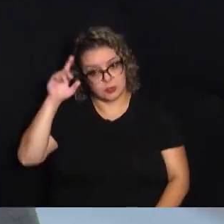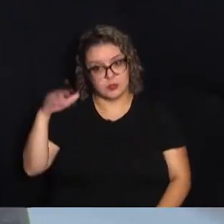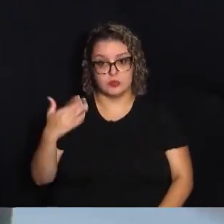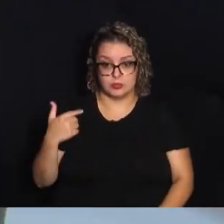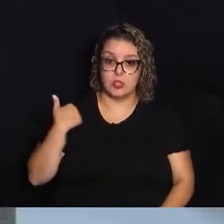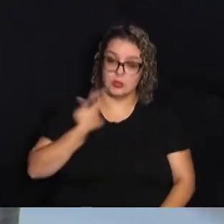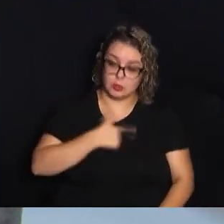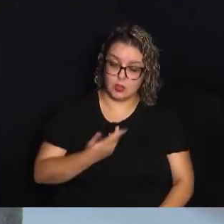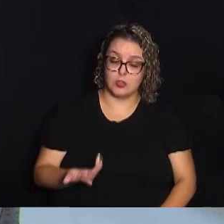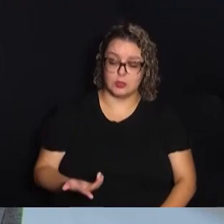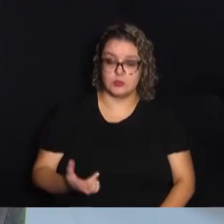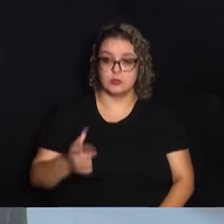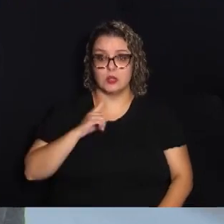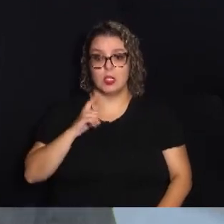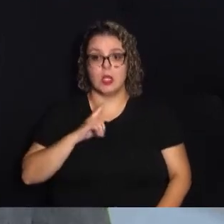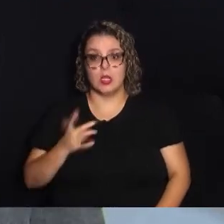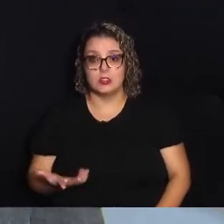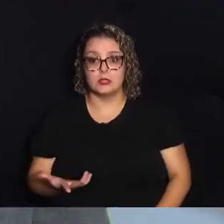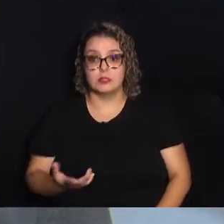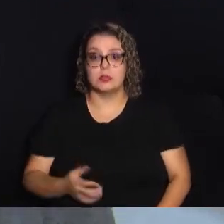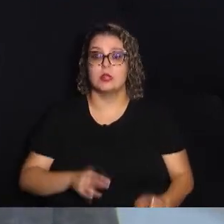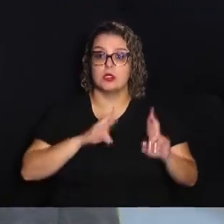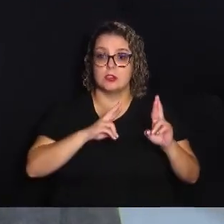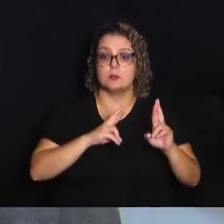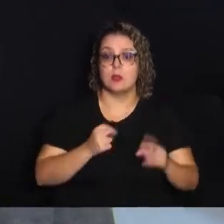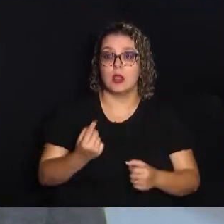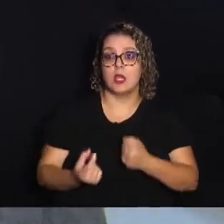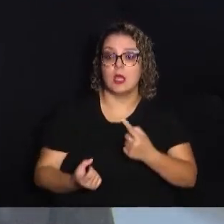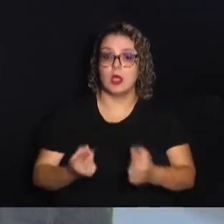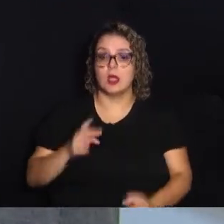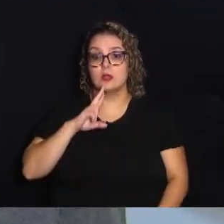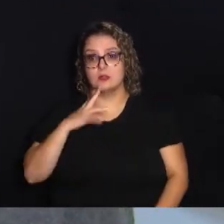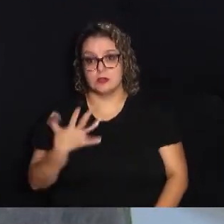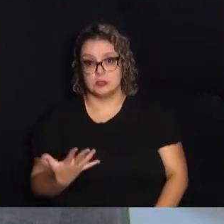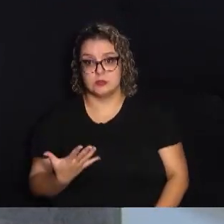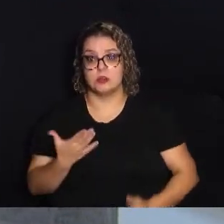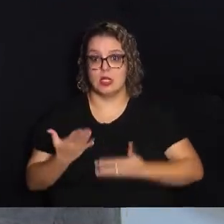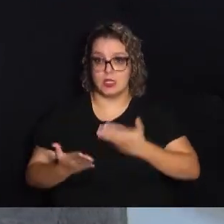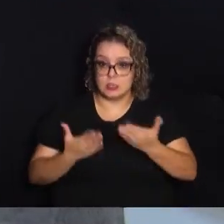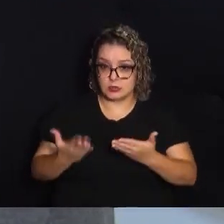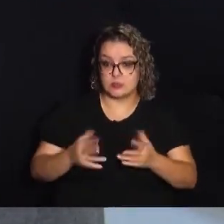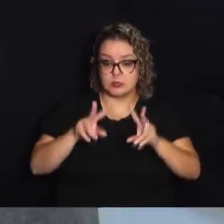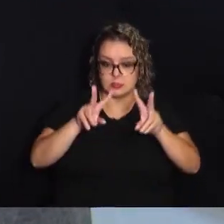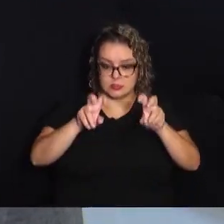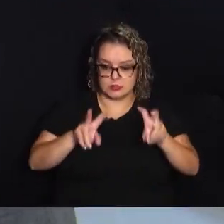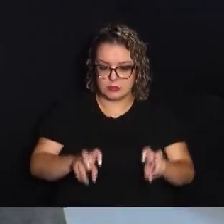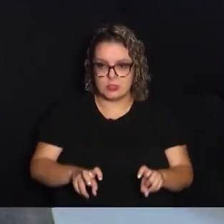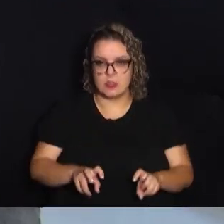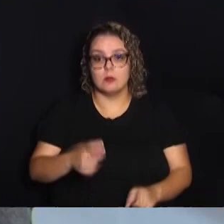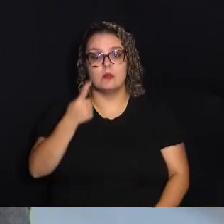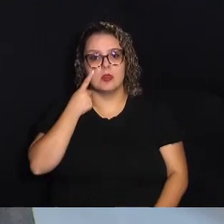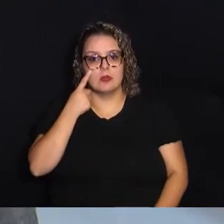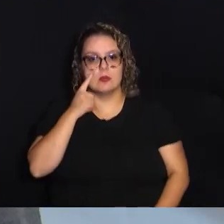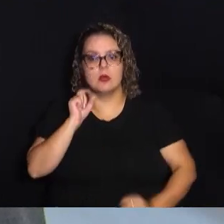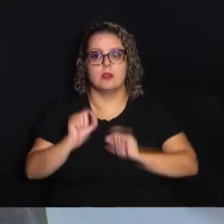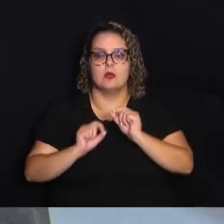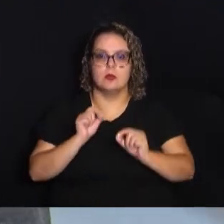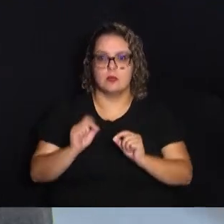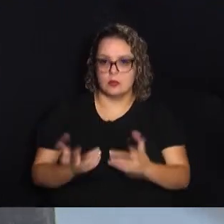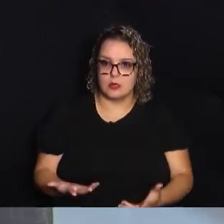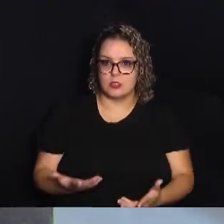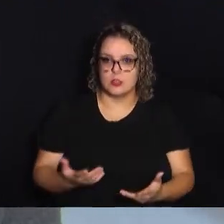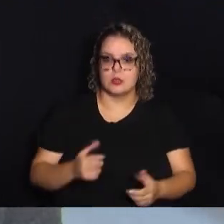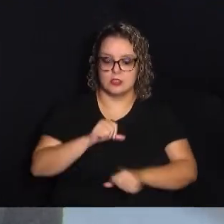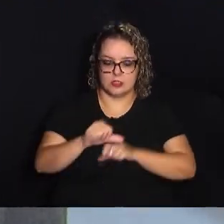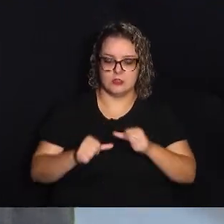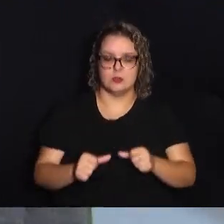acontece aí no dia a dia nosso nós Ainda temos aí que esperar alguns resultados das tratativas desses temas para ver o